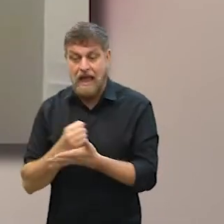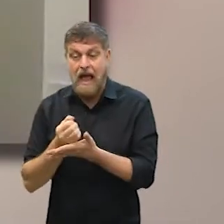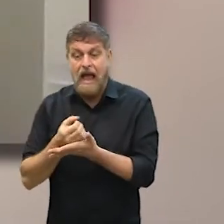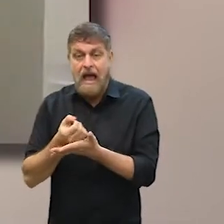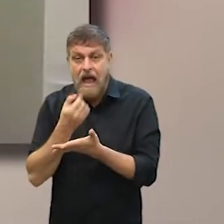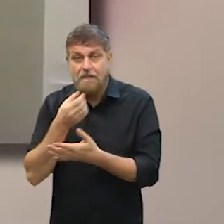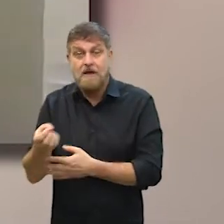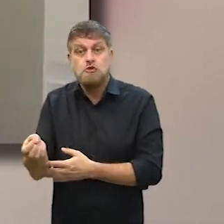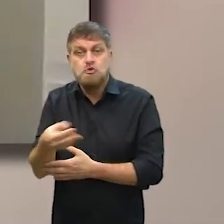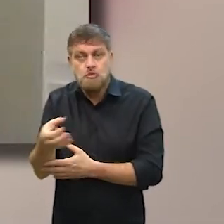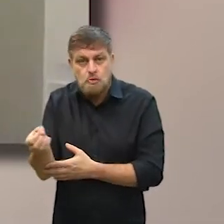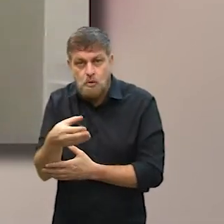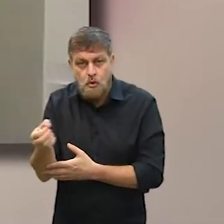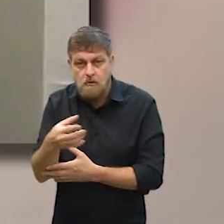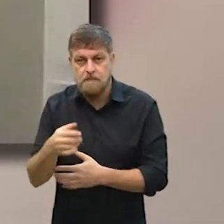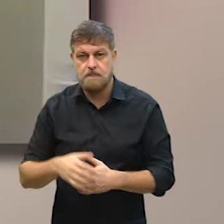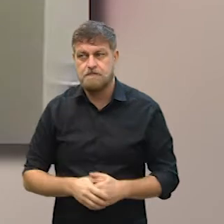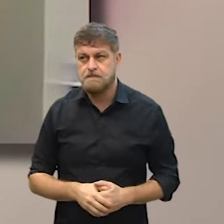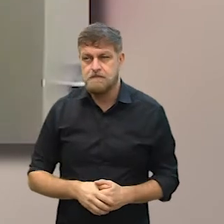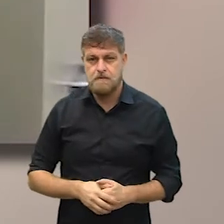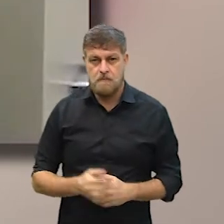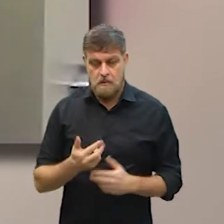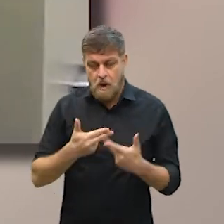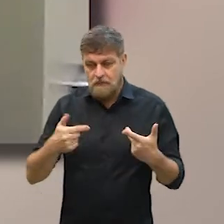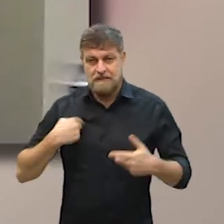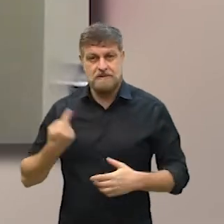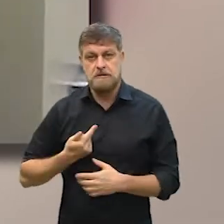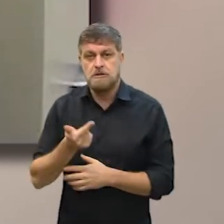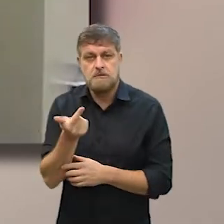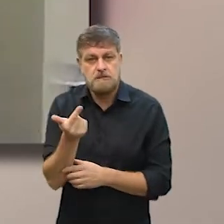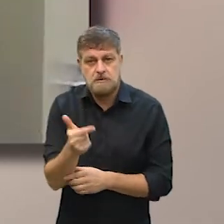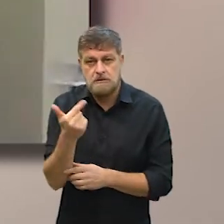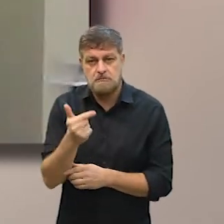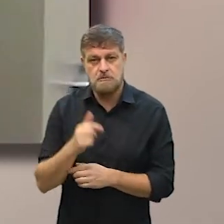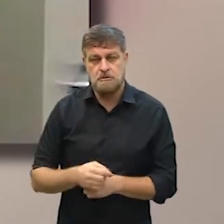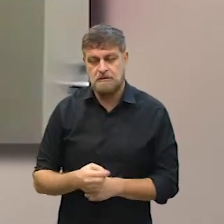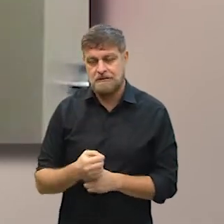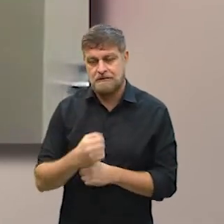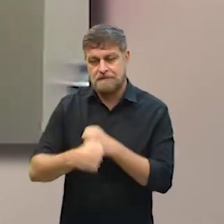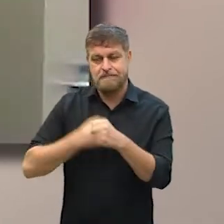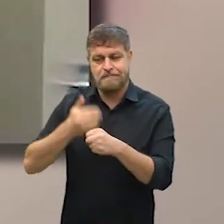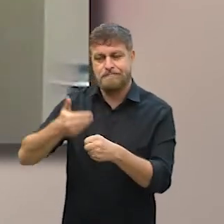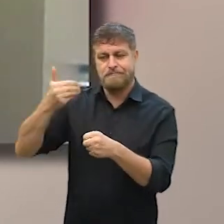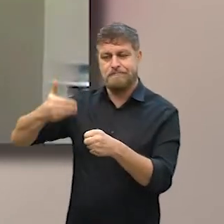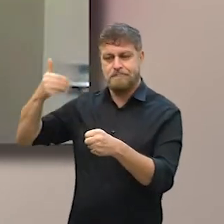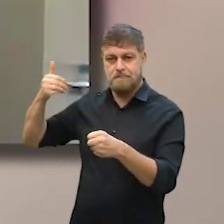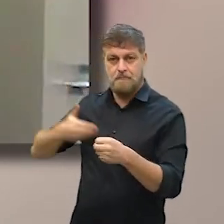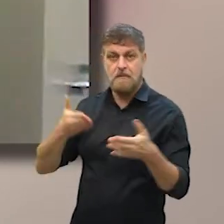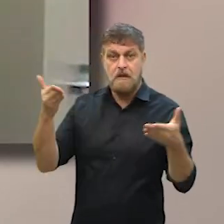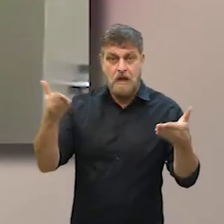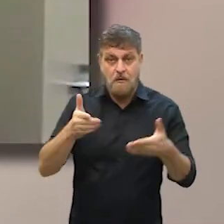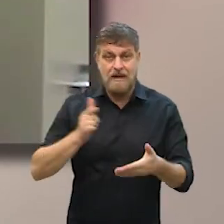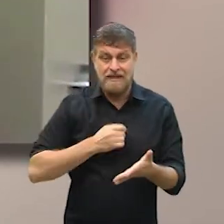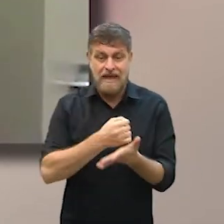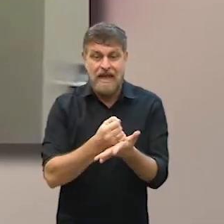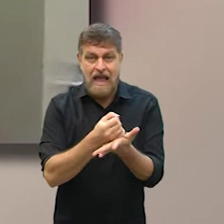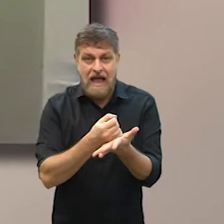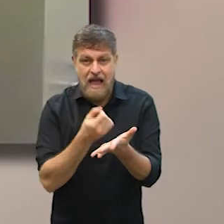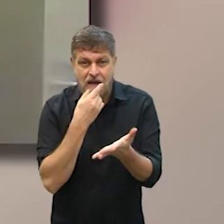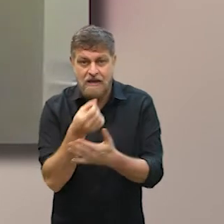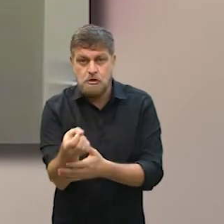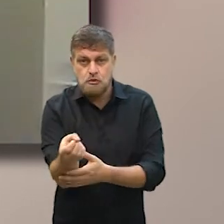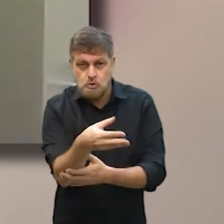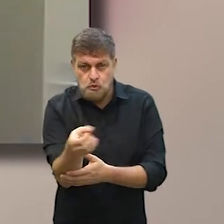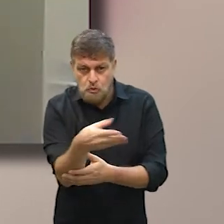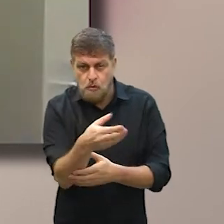muitos fármacos novos estão chegando pois gente não tinha até dez anos atrás agora nós temos